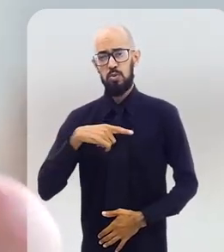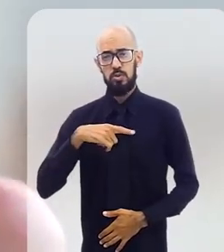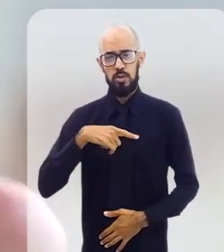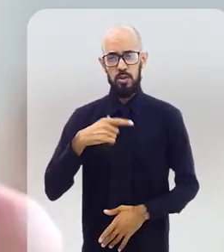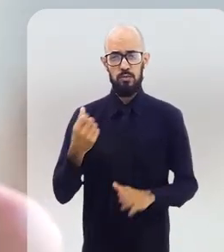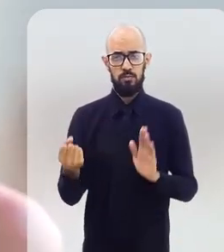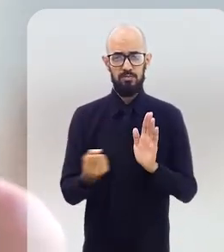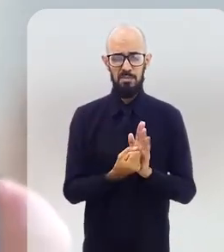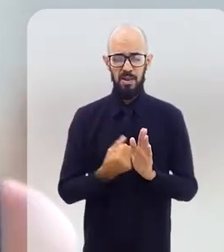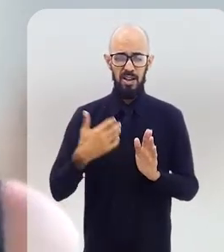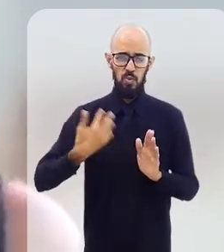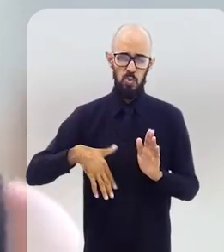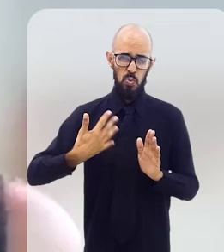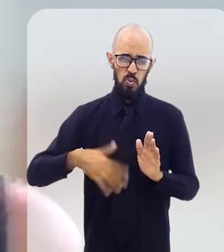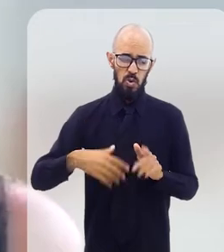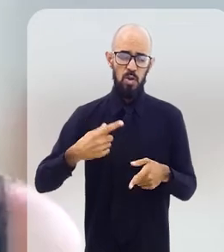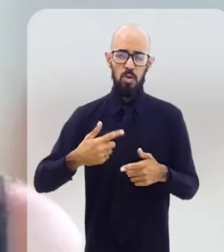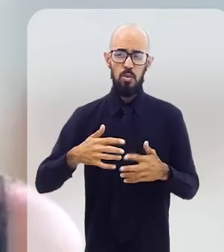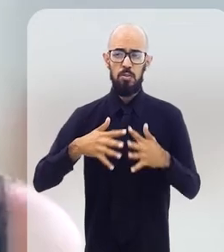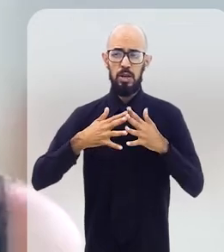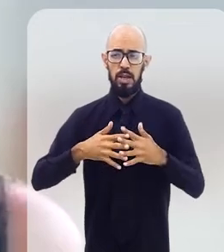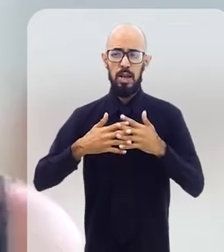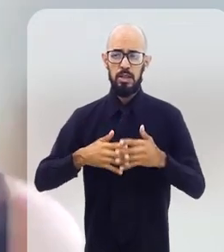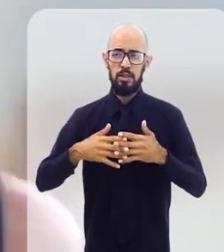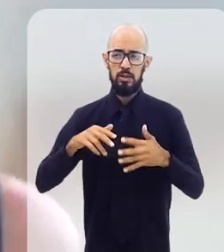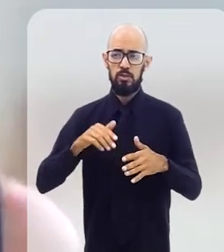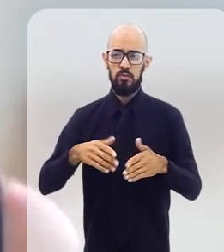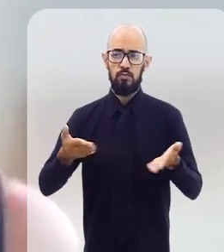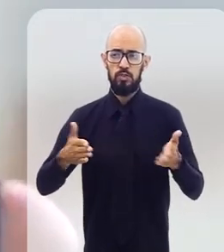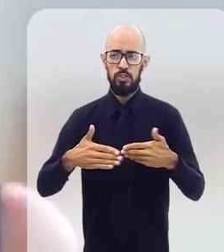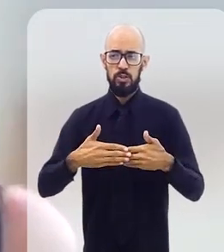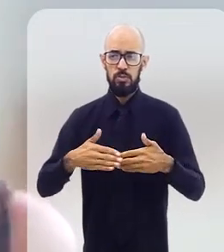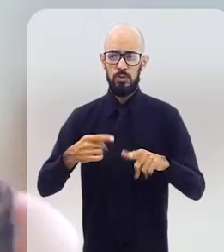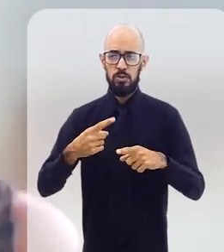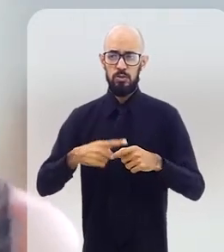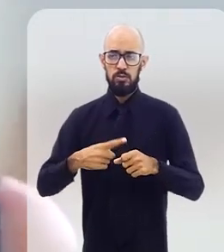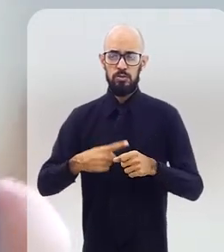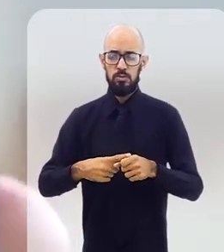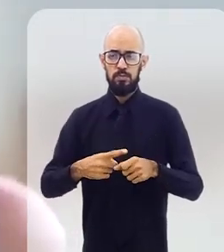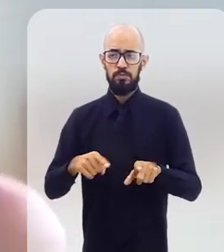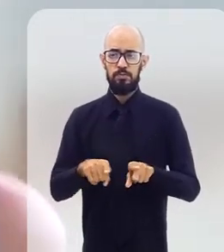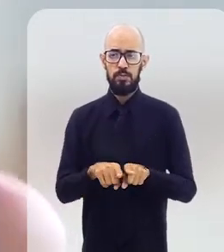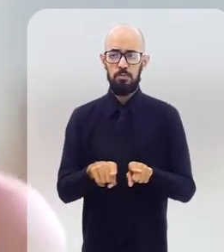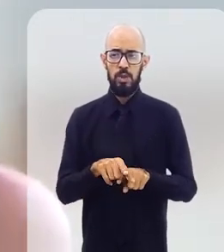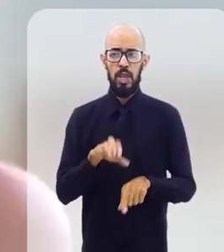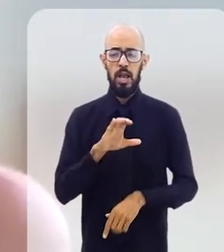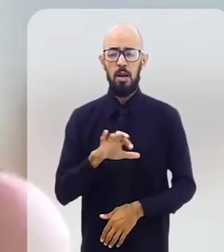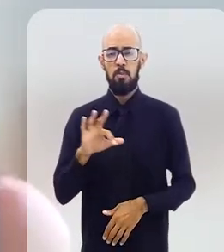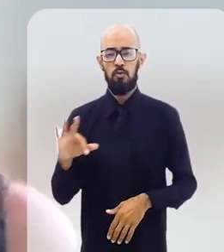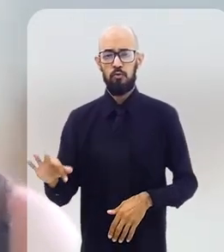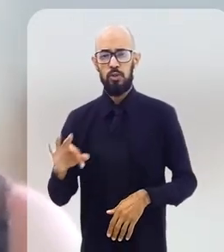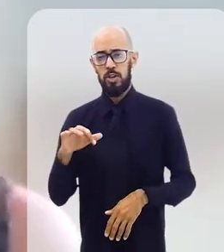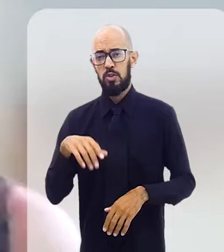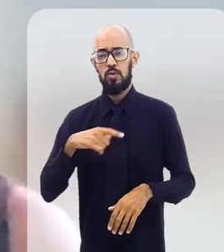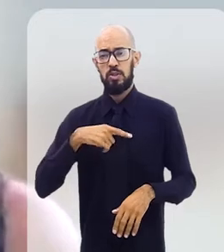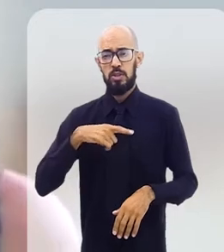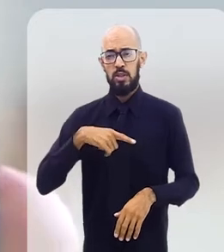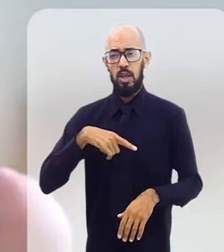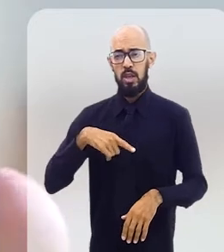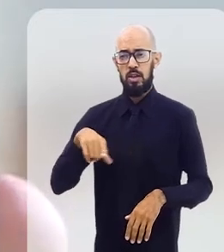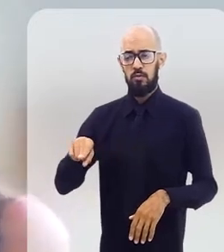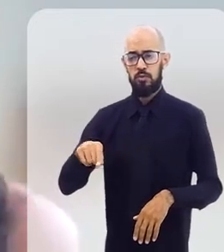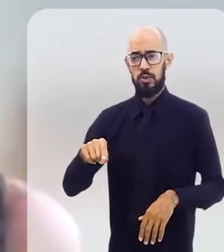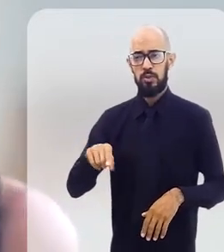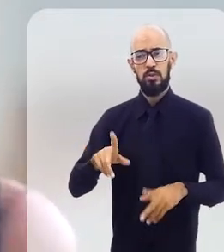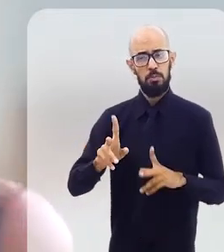esses períodos de lockdown. A questão do polo de moda praia de Cabo Frio também foi extremamente